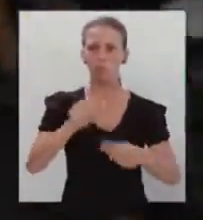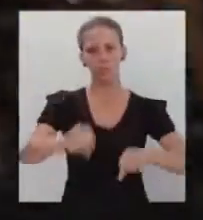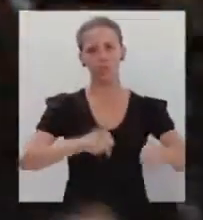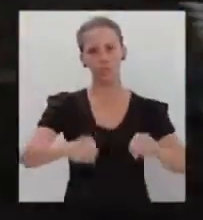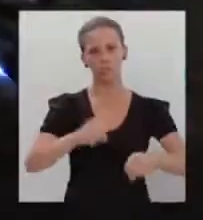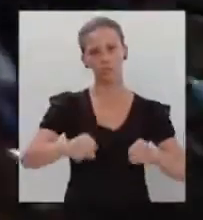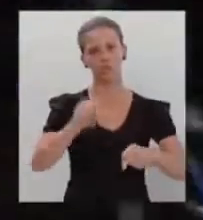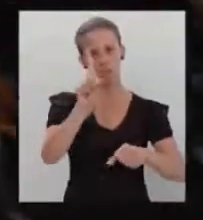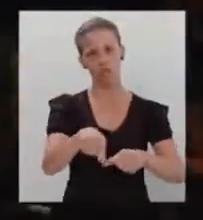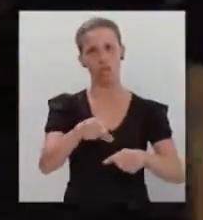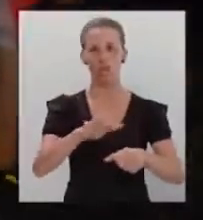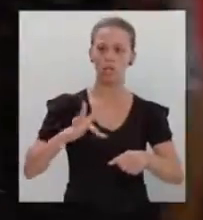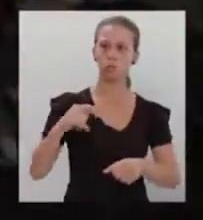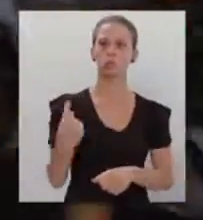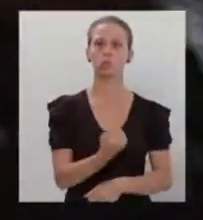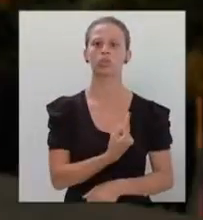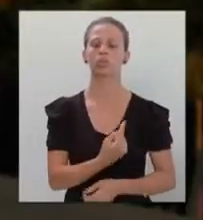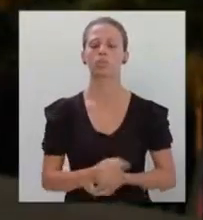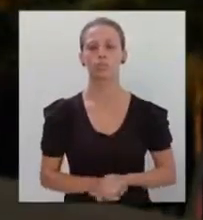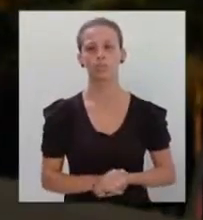ciclista pertence a todos nós.